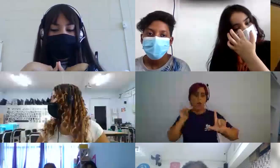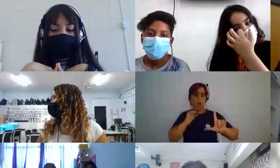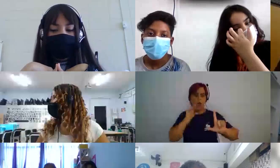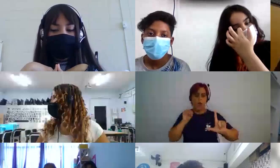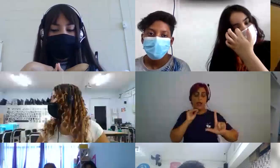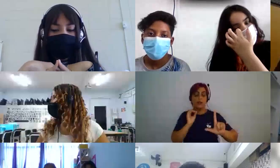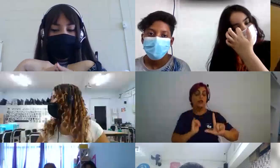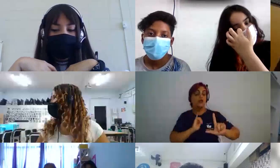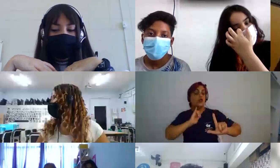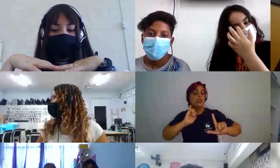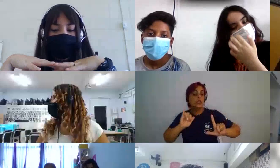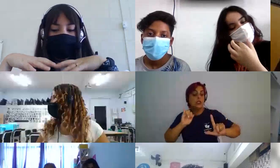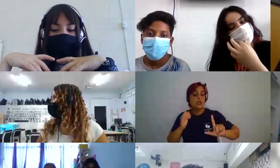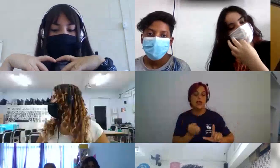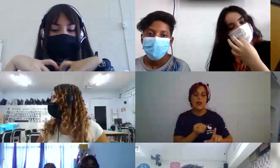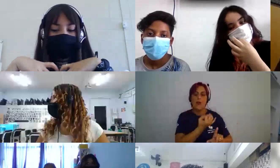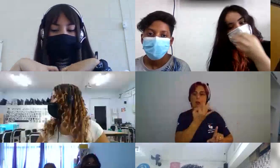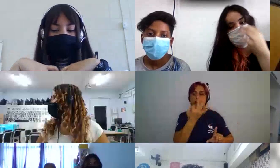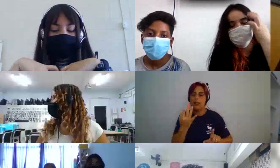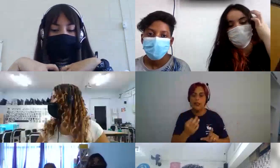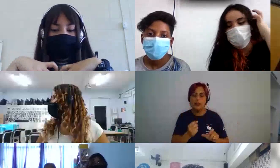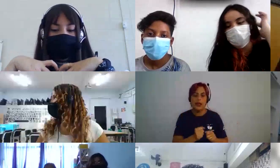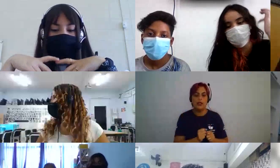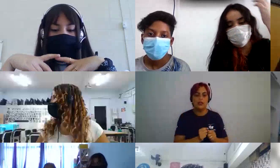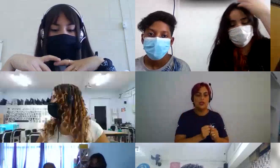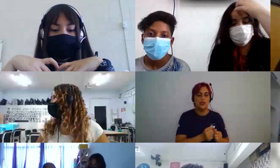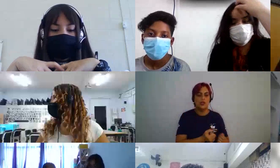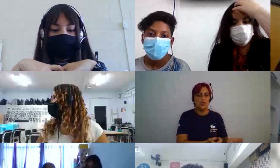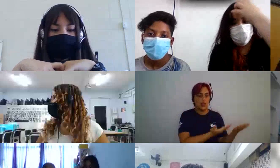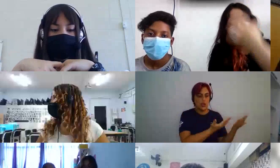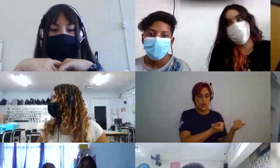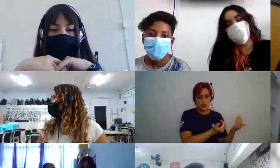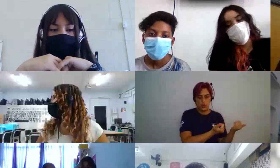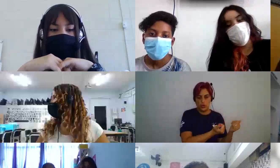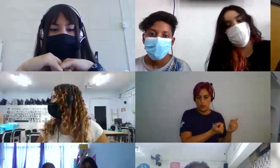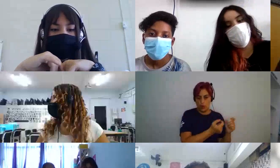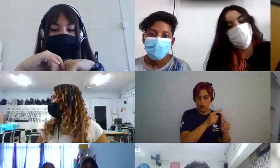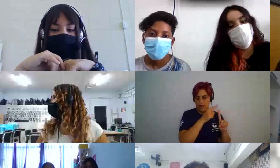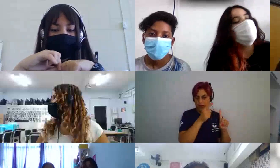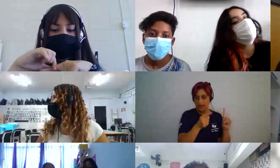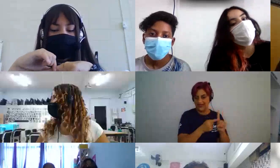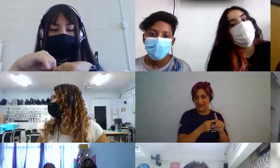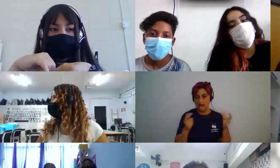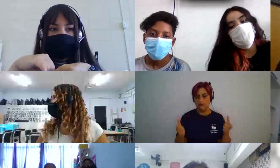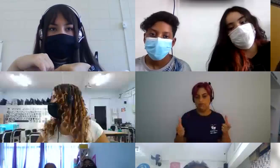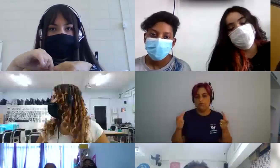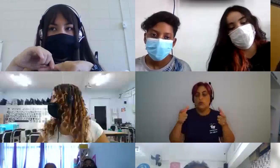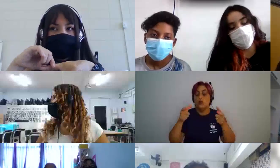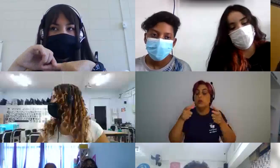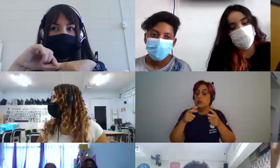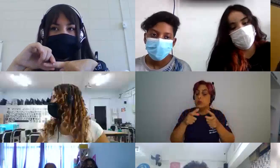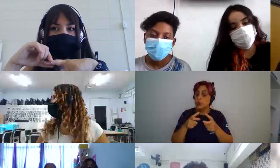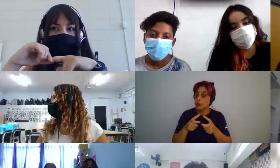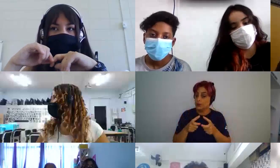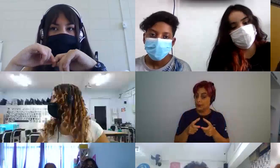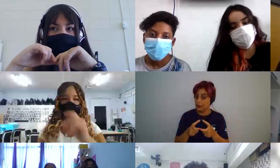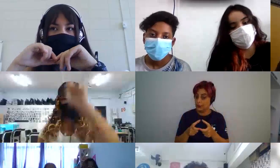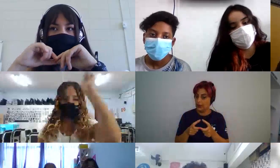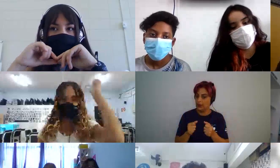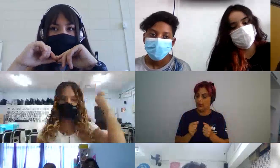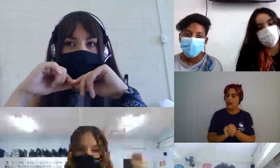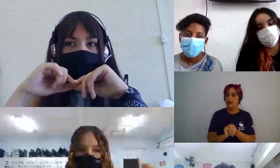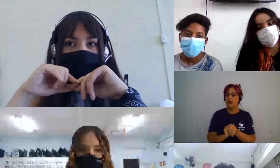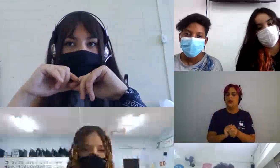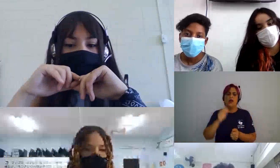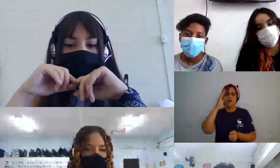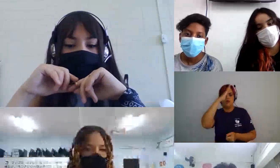que o número de gravidez na adolescência está diminuindo no Brasil. Várias pessoas falaram isso no Brasil, em